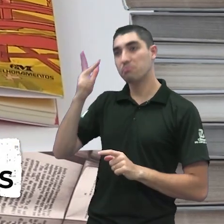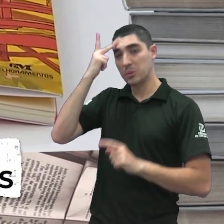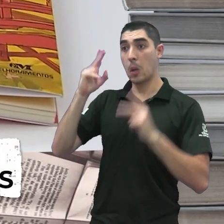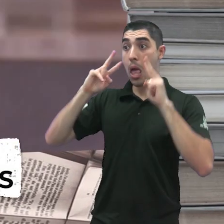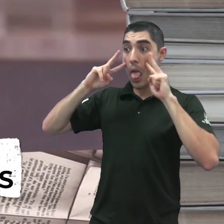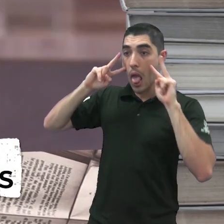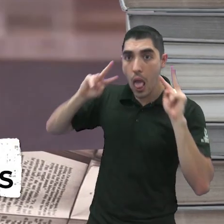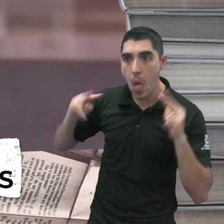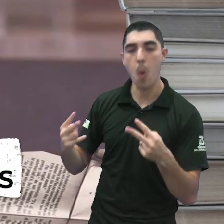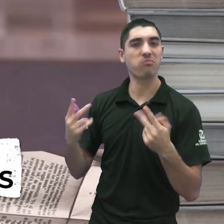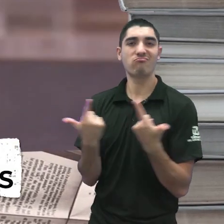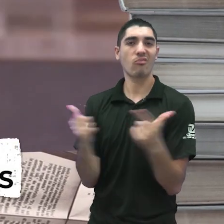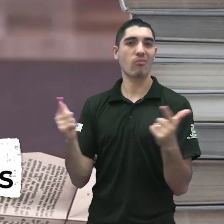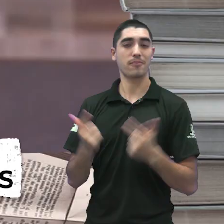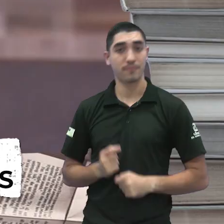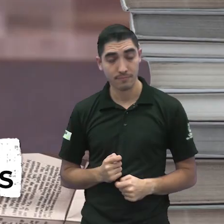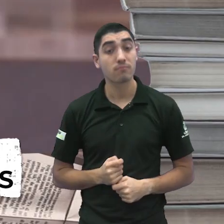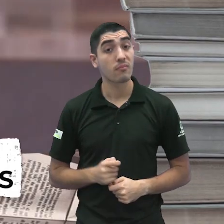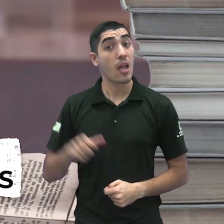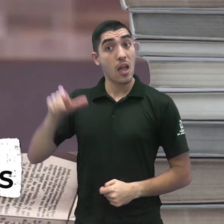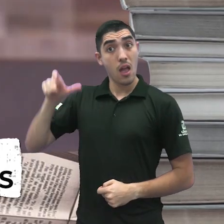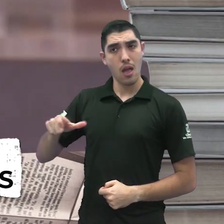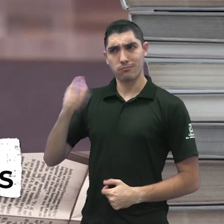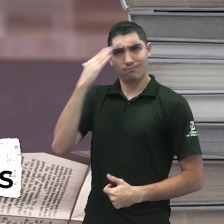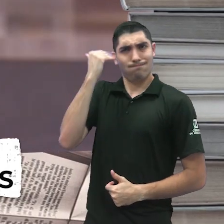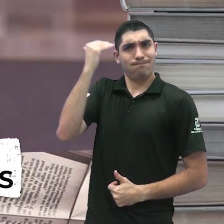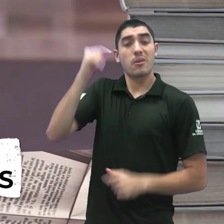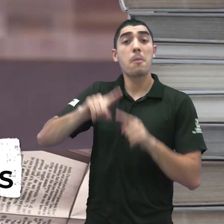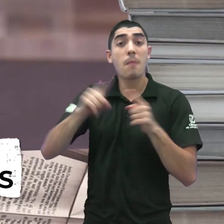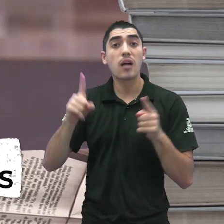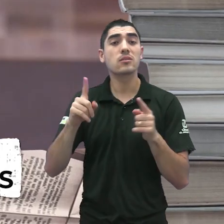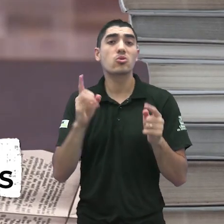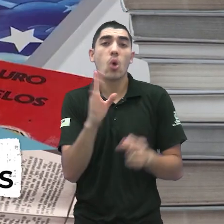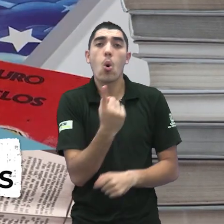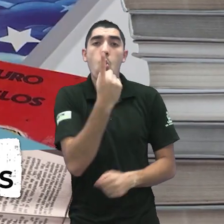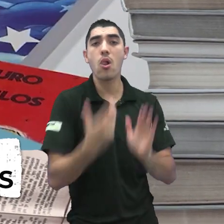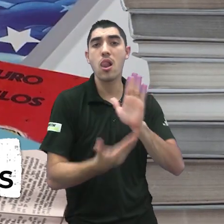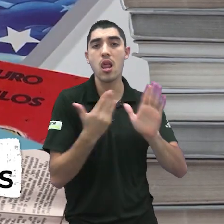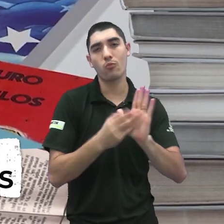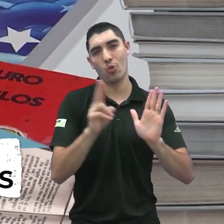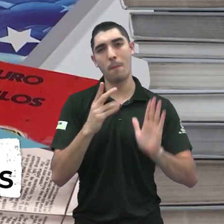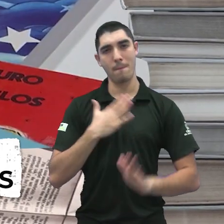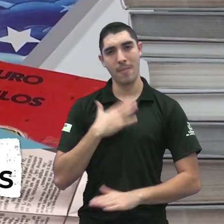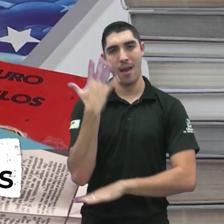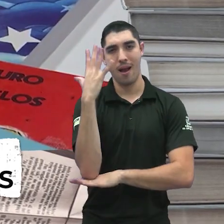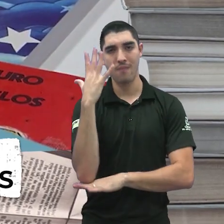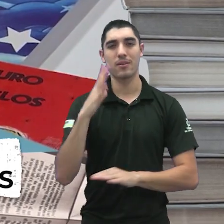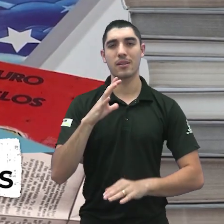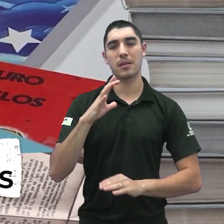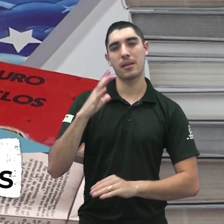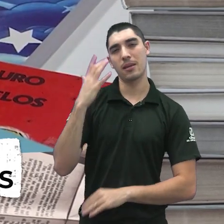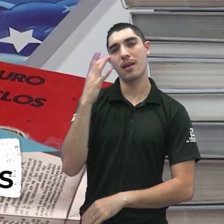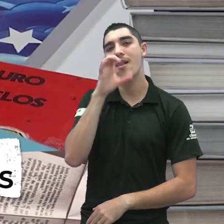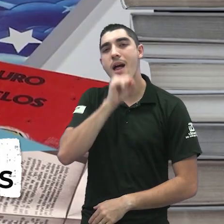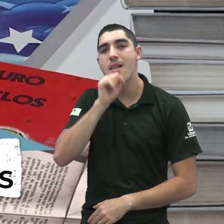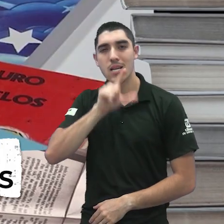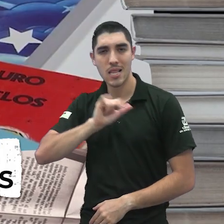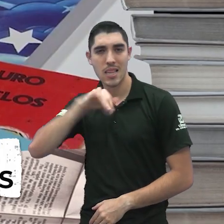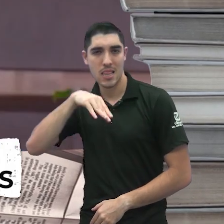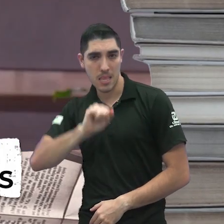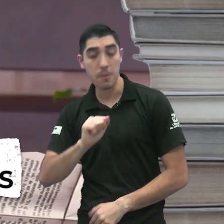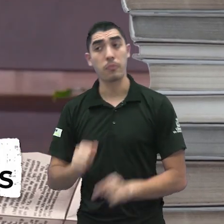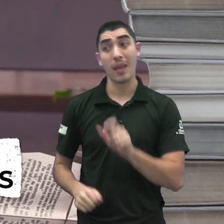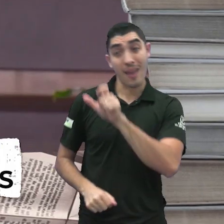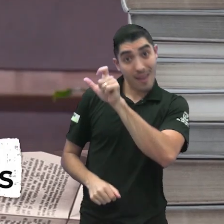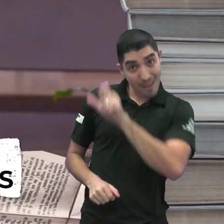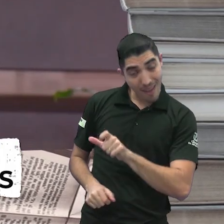um escritor com uma obra tão vasta e que muitas vezes foi reduzido ao livro dele que fez mais sucesso, que é O Meu Pé de Laranja Lima. Talvez ele tenha sido